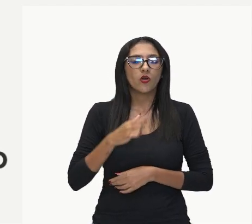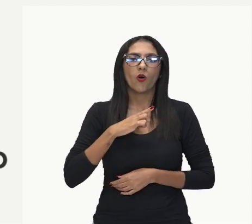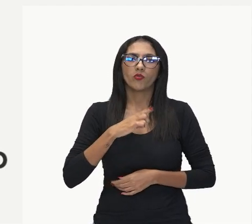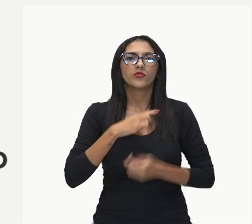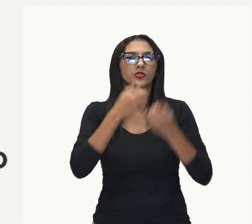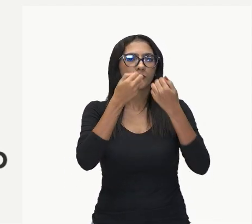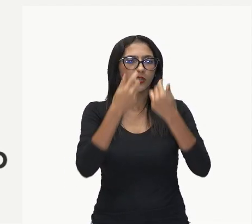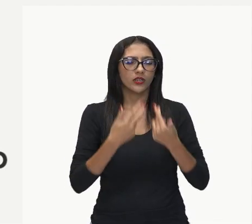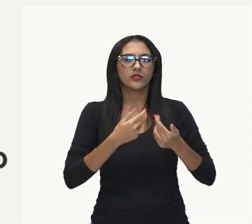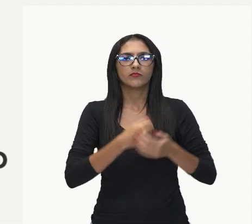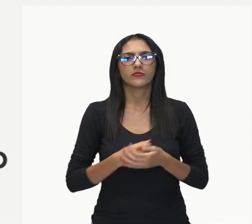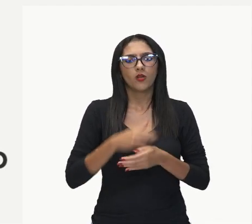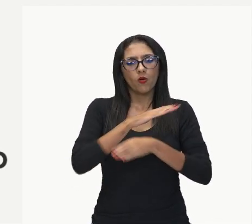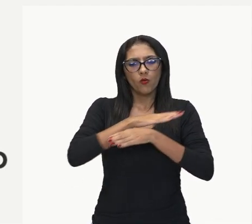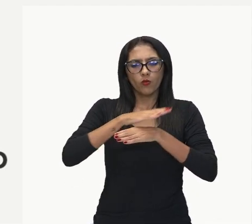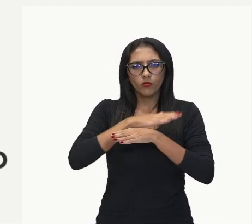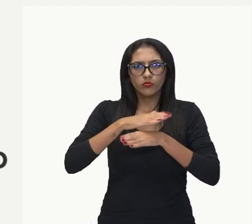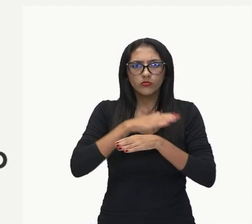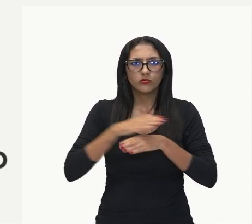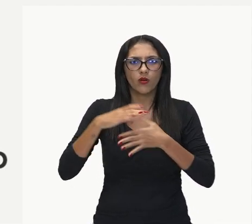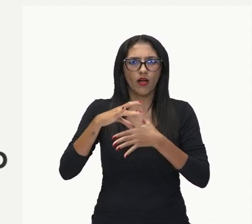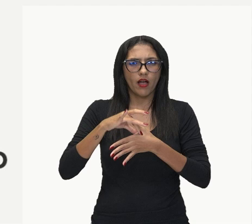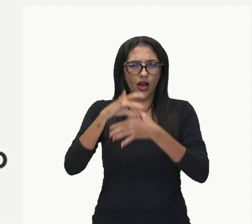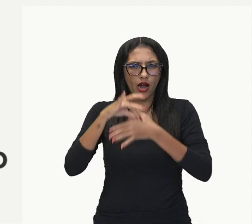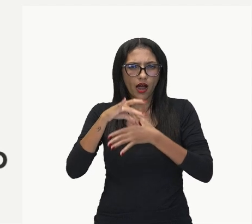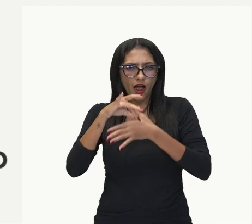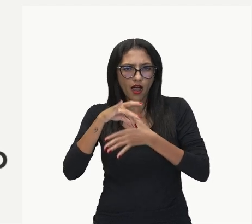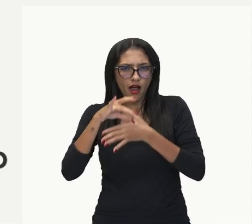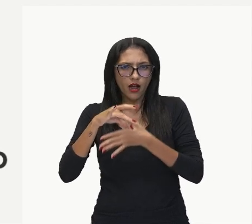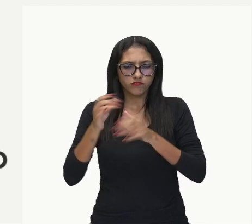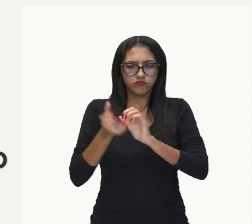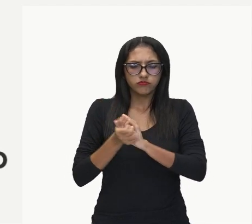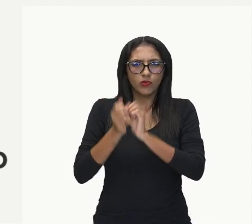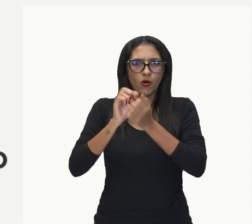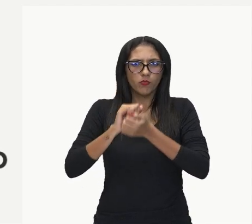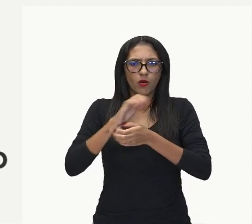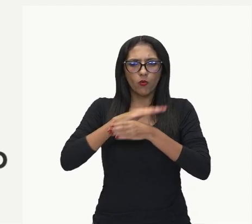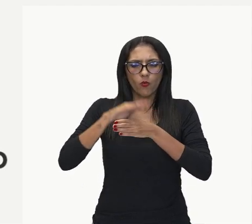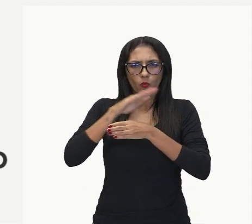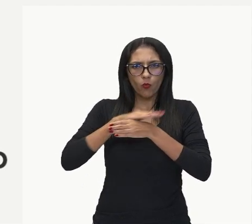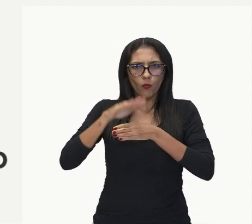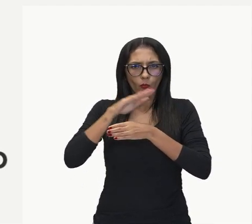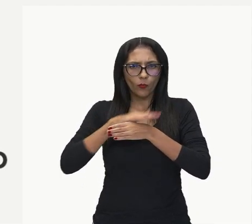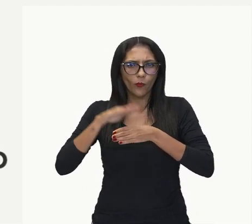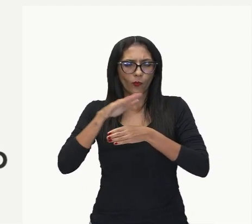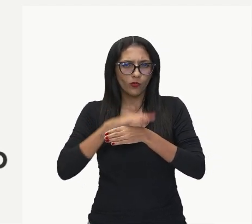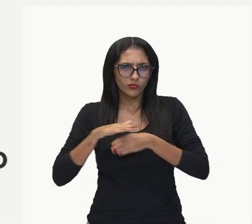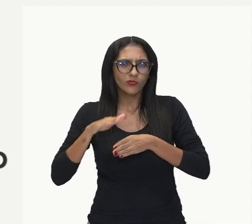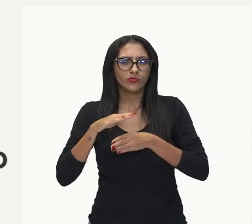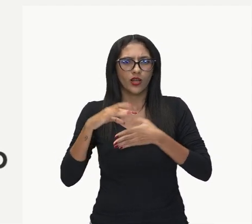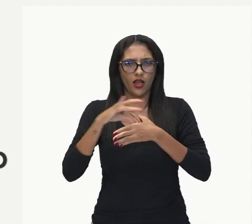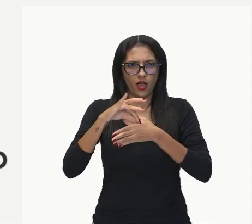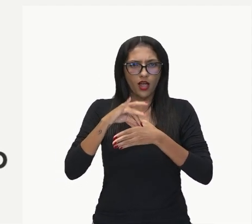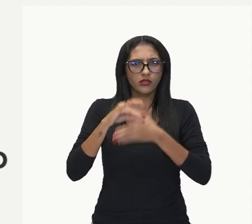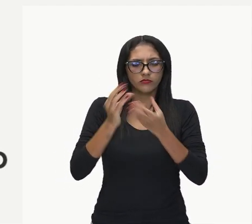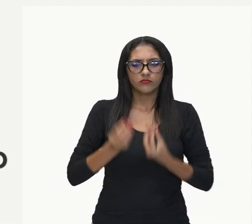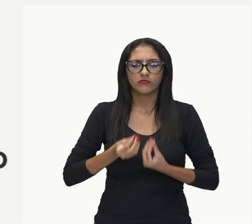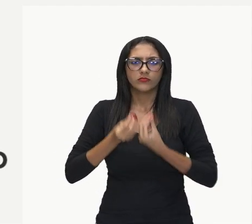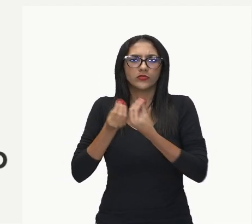narração. Cortou a carne da perna, moqueou, ou seja, cortou em pedaços, certo? E deu para o